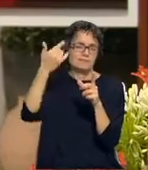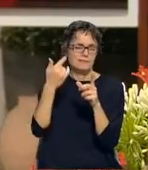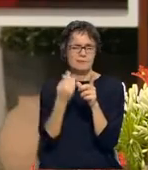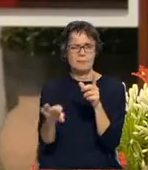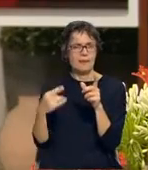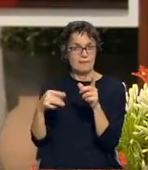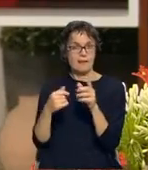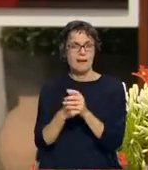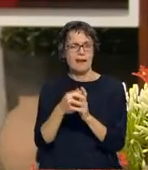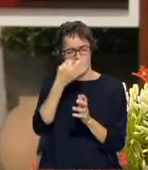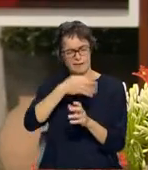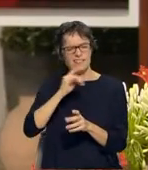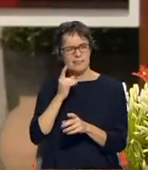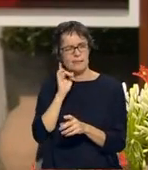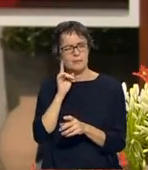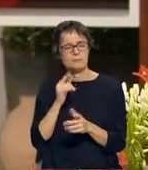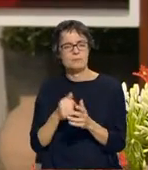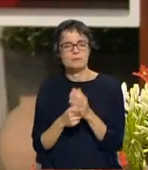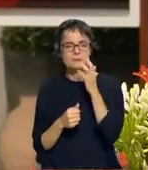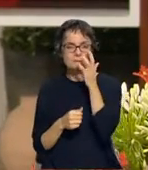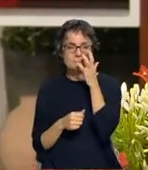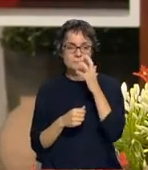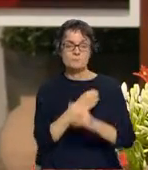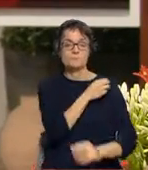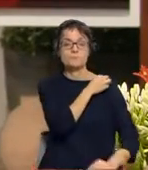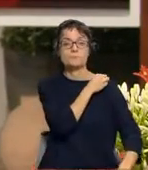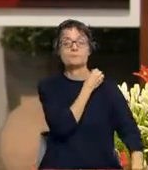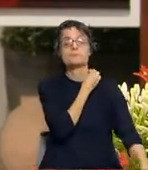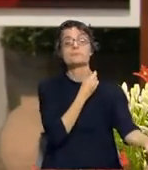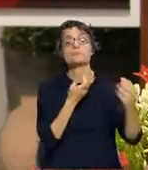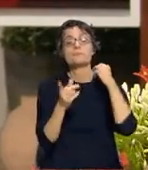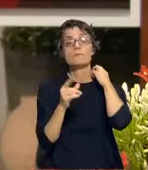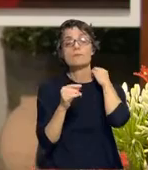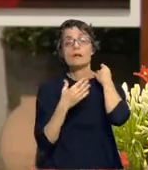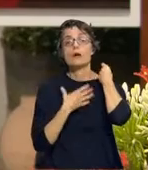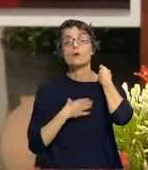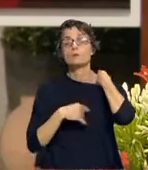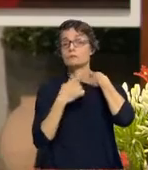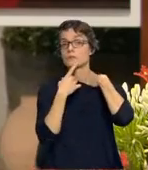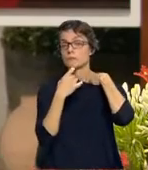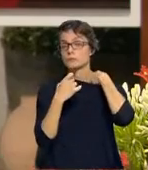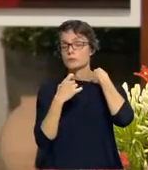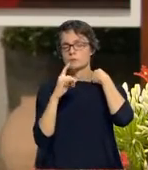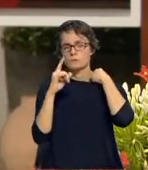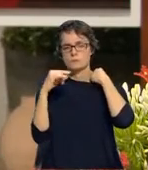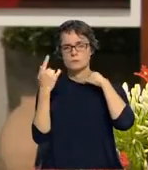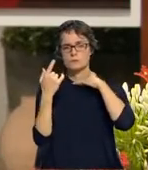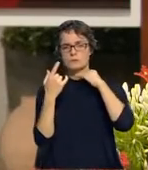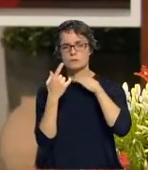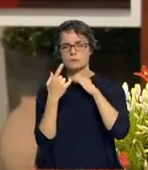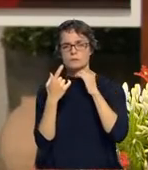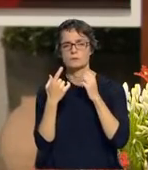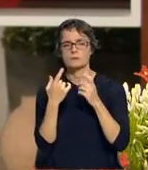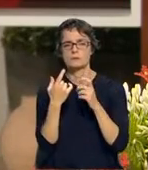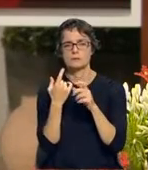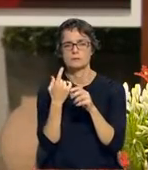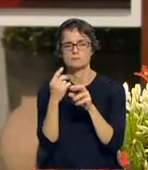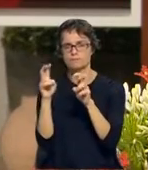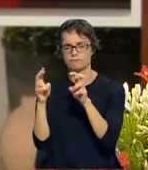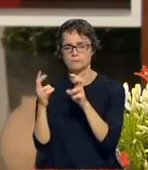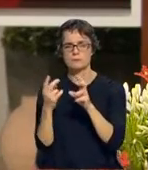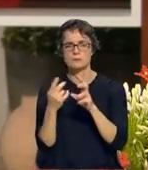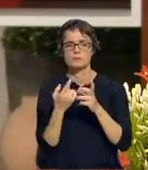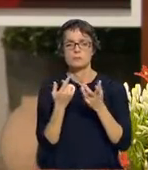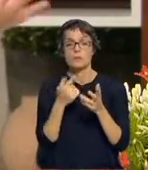ser. O que eu gostava também de lhe perguntar era, em relação a Ajudaris, uma coisa é estarmos a falar aqui de uma base teórica de uma associação que ajuda efetivamente as Sim. pessoas que